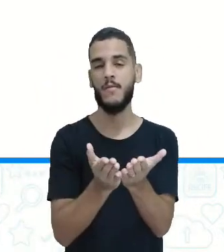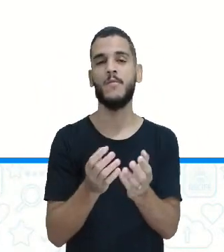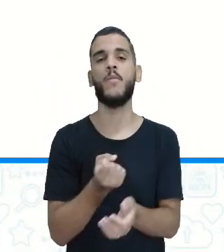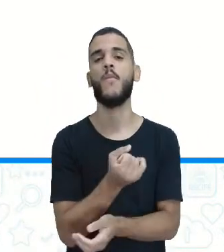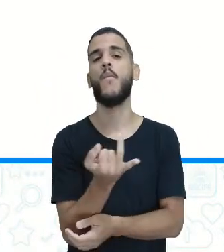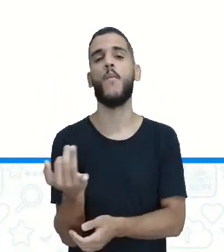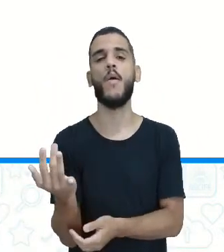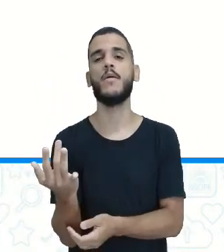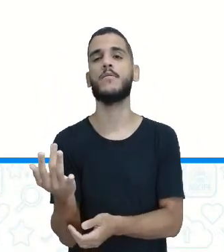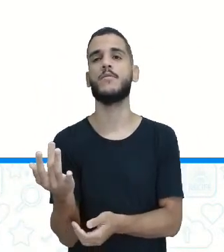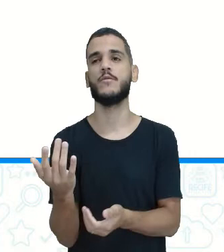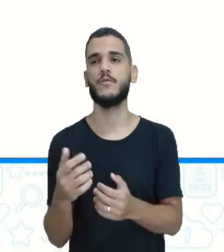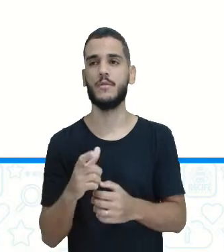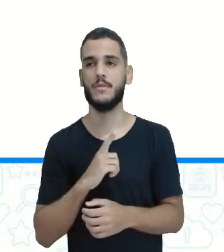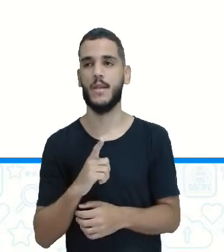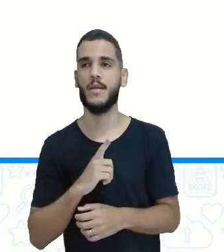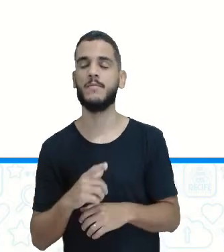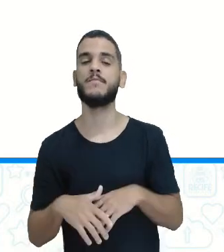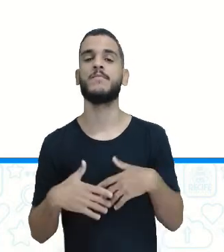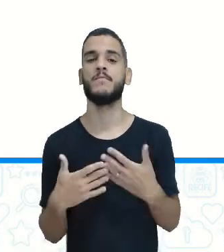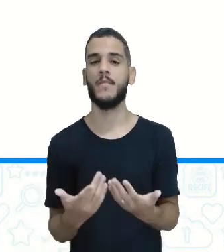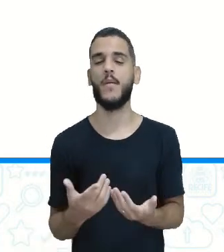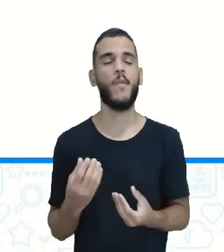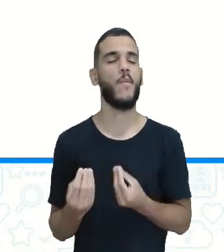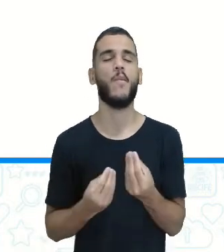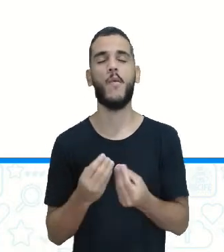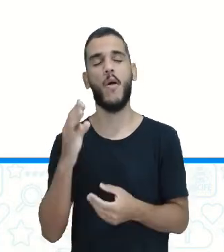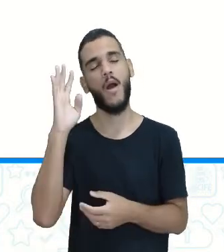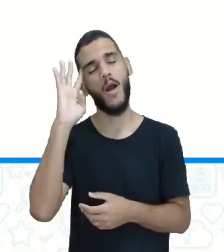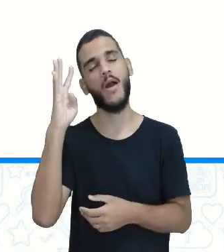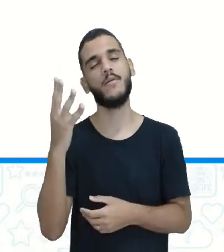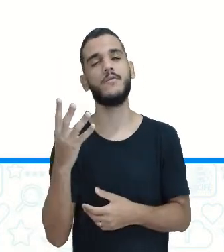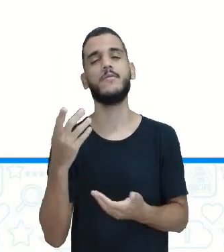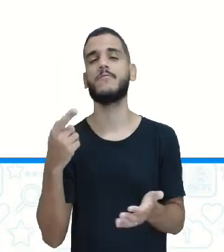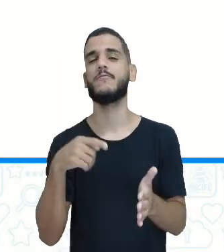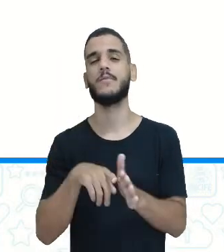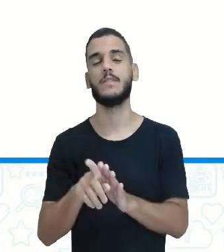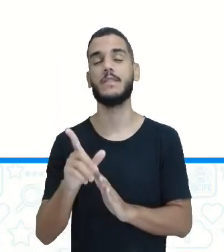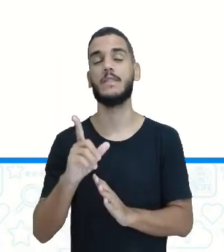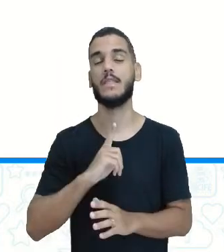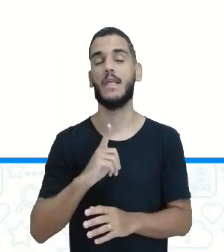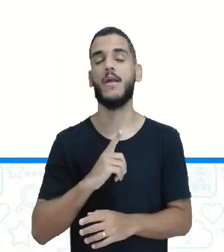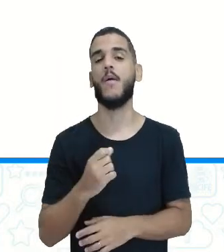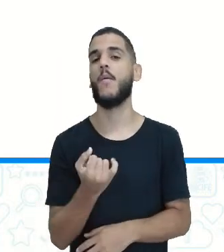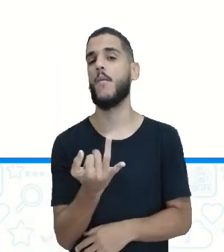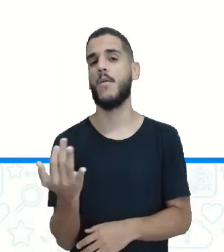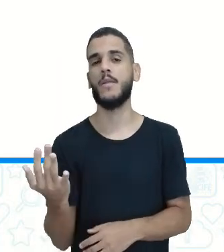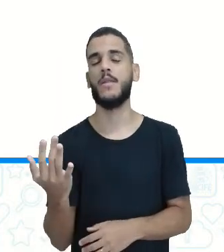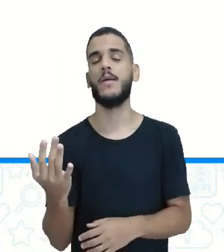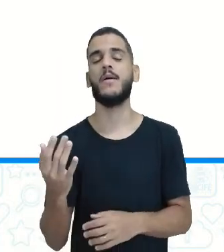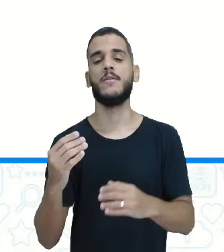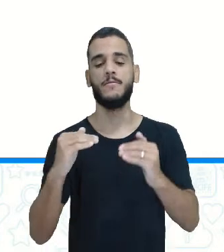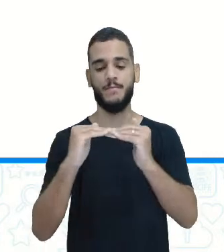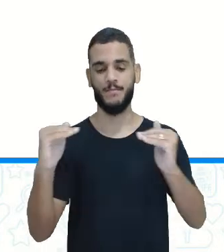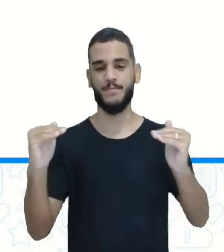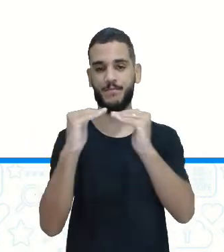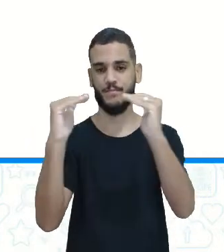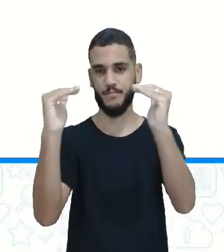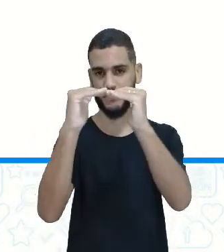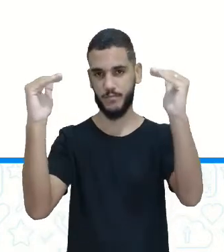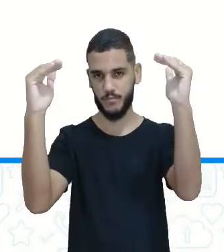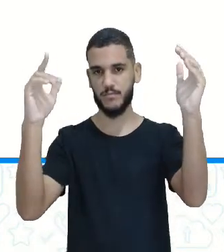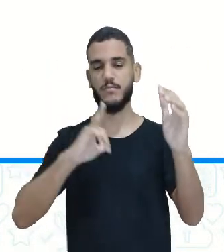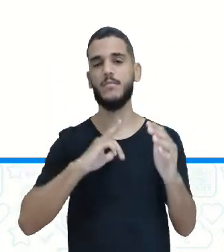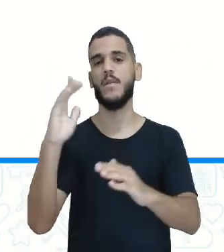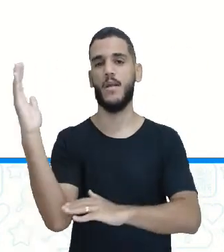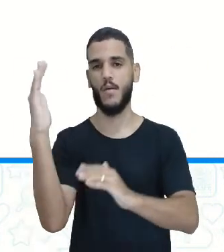comporta? E aí, como é que a gente resolve esse probleminha? Se eu tenho a quantidade de prateleiras que cabe na estante